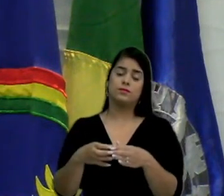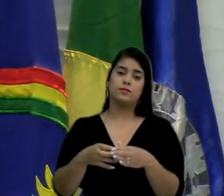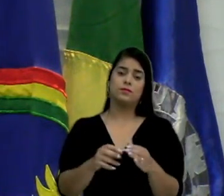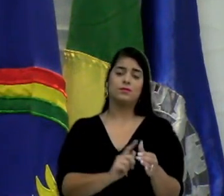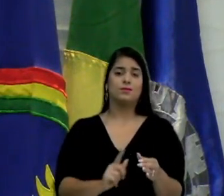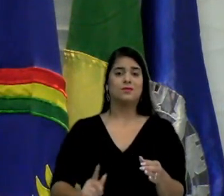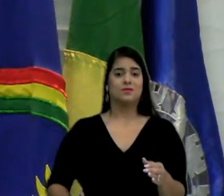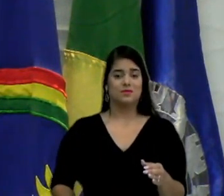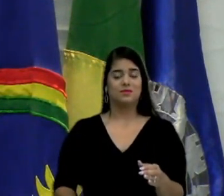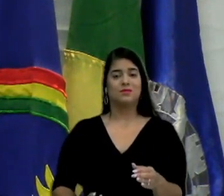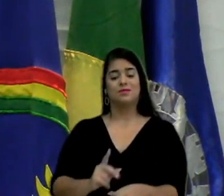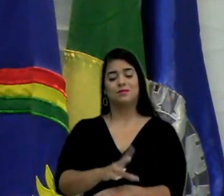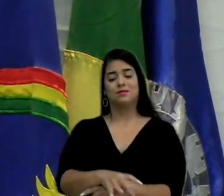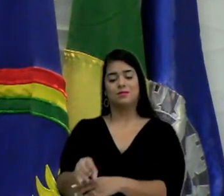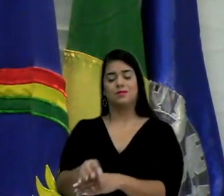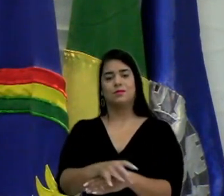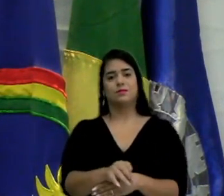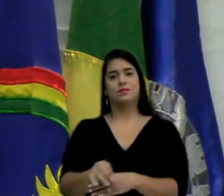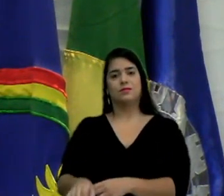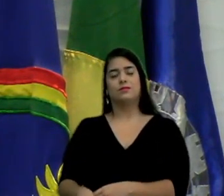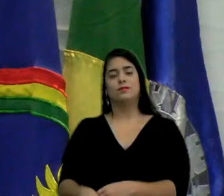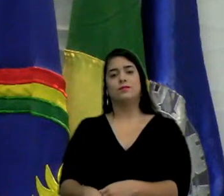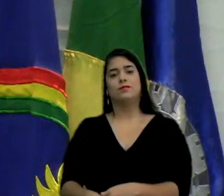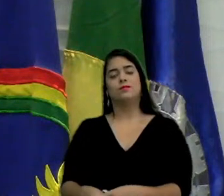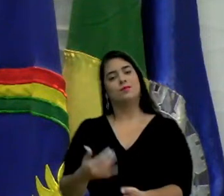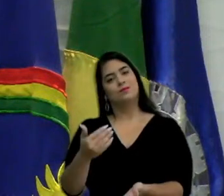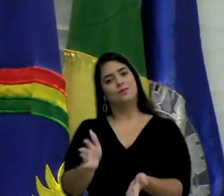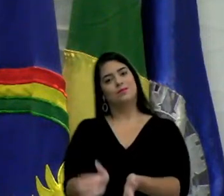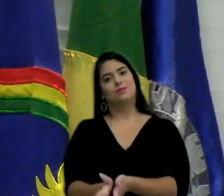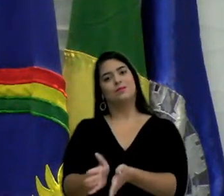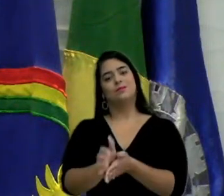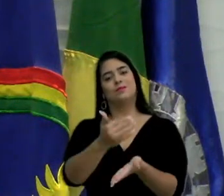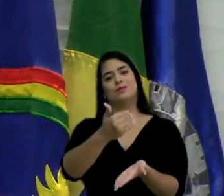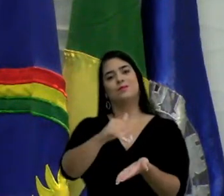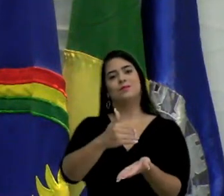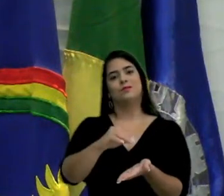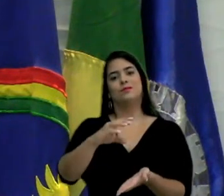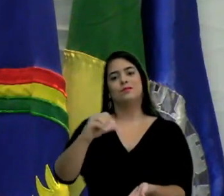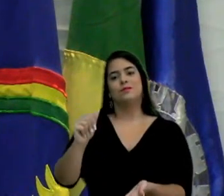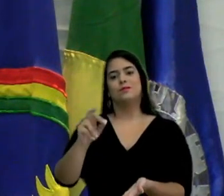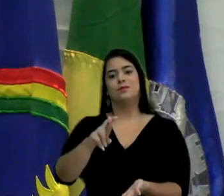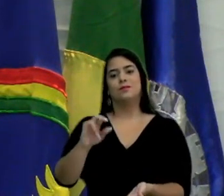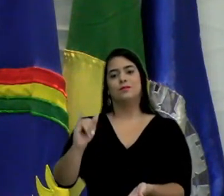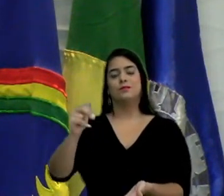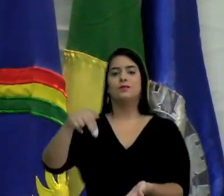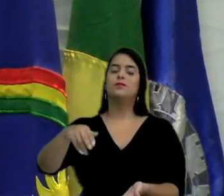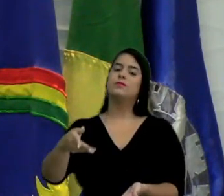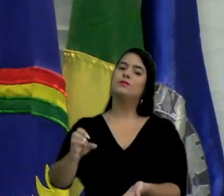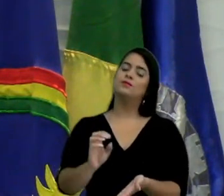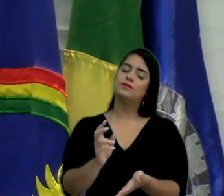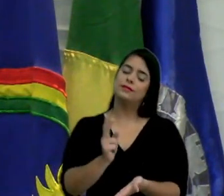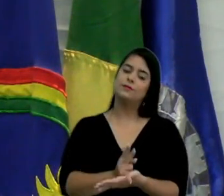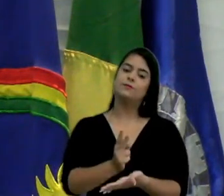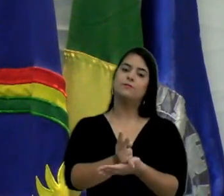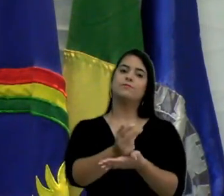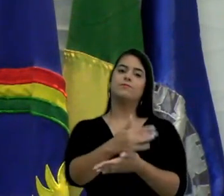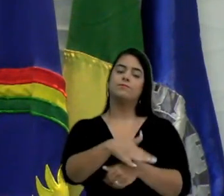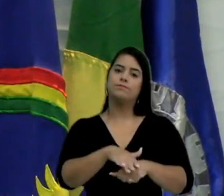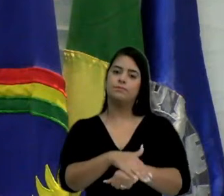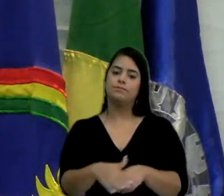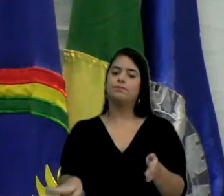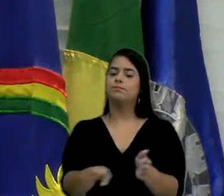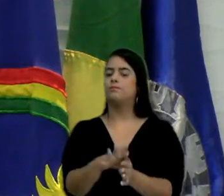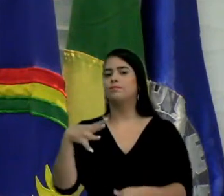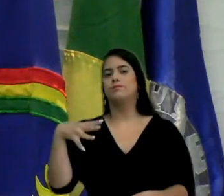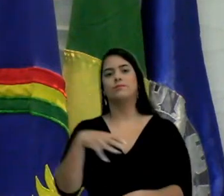arações parabenizar aí o nosso secretário carrinho e a gente tem sempre dialogado né Para que chegue rápido